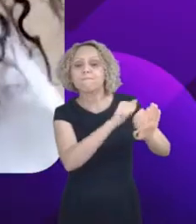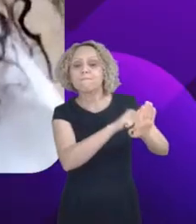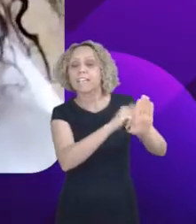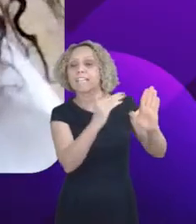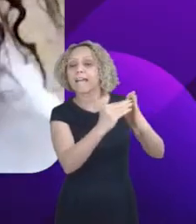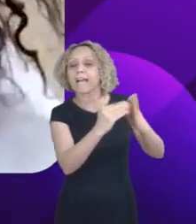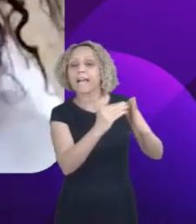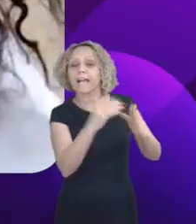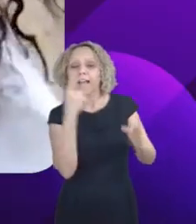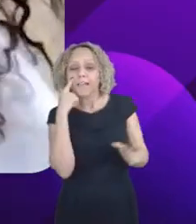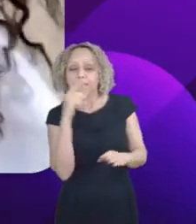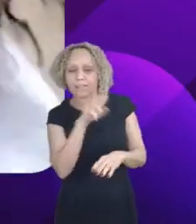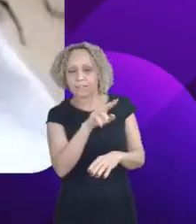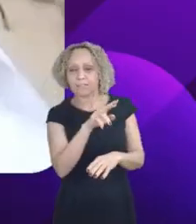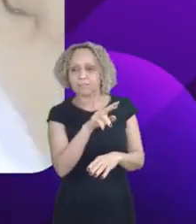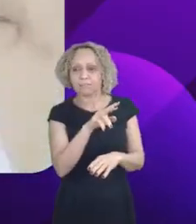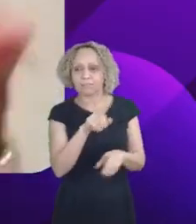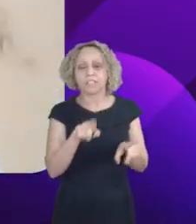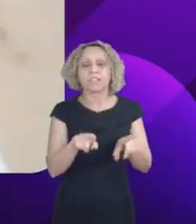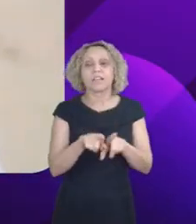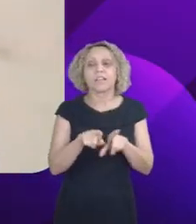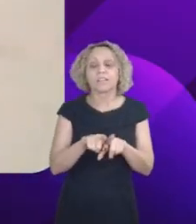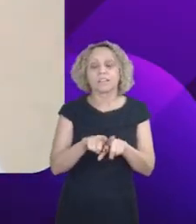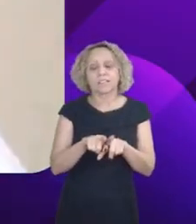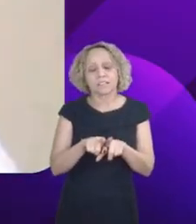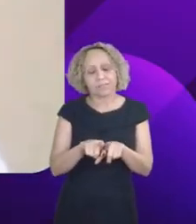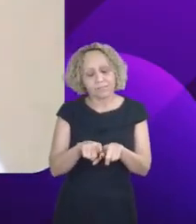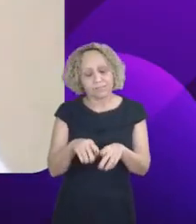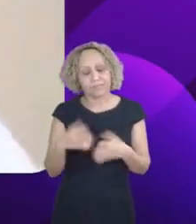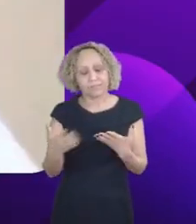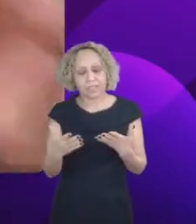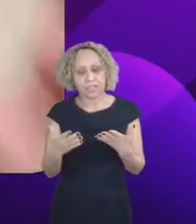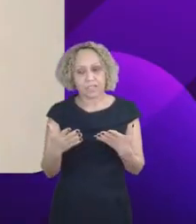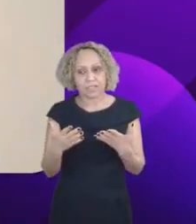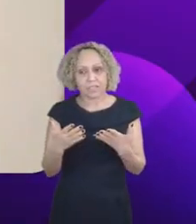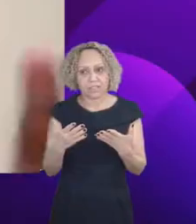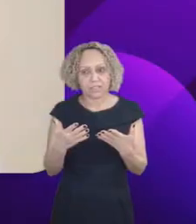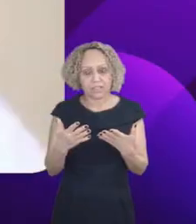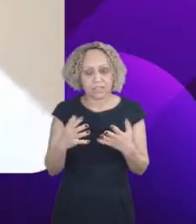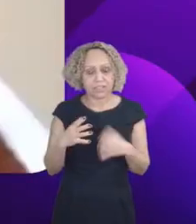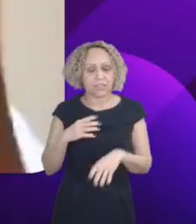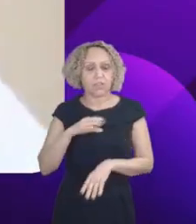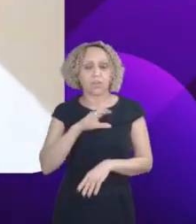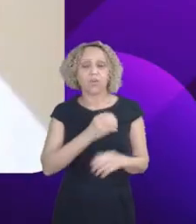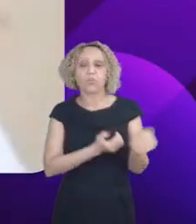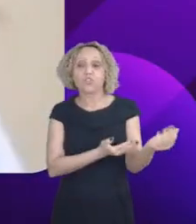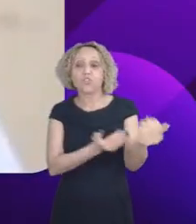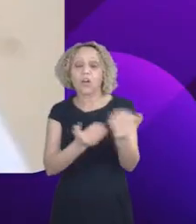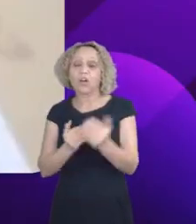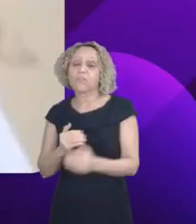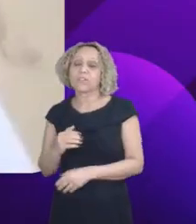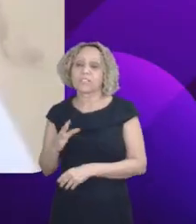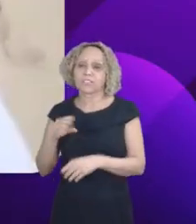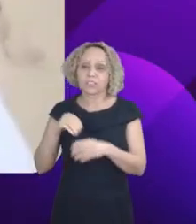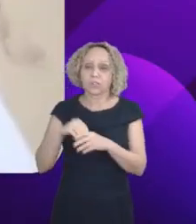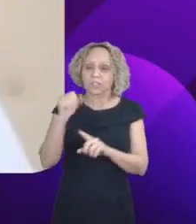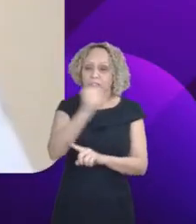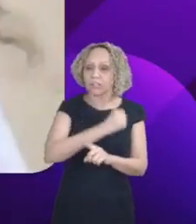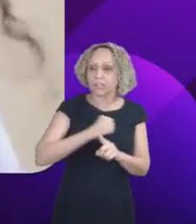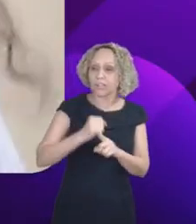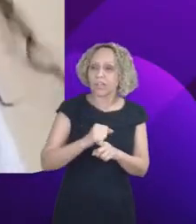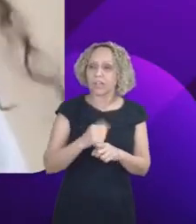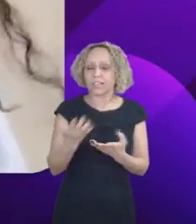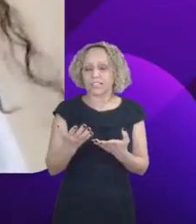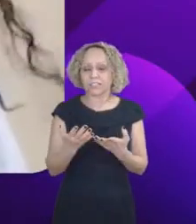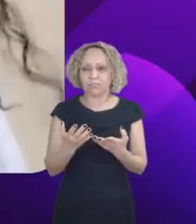a partir de projetos que vão fazer com que homens, mulheres, jovens e toda a sociedade modifique seu pensamento.